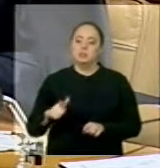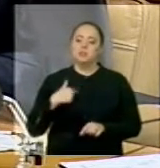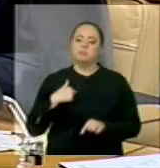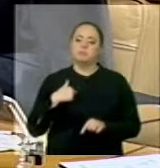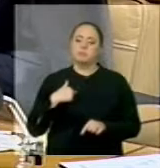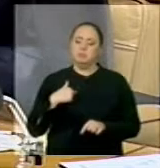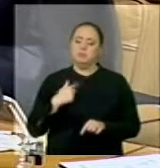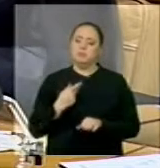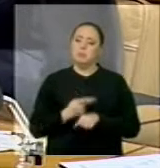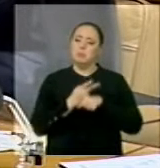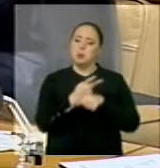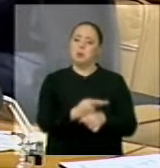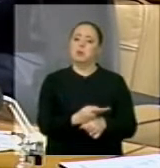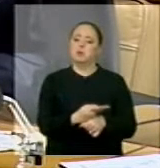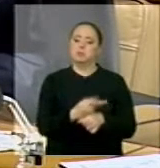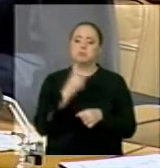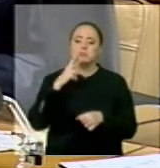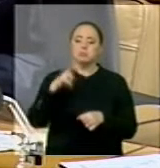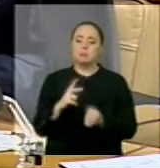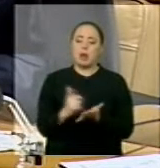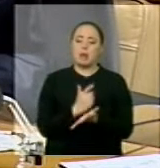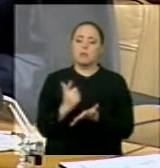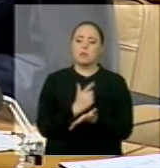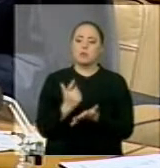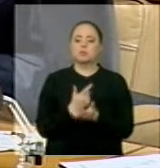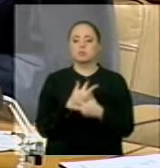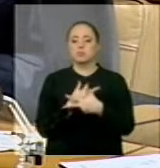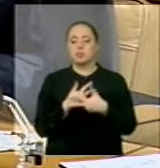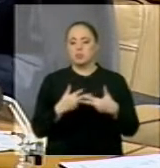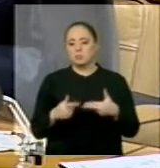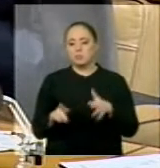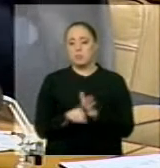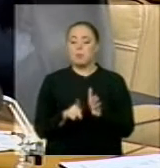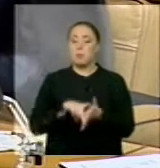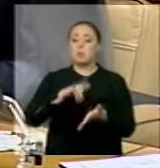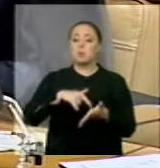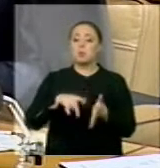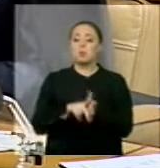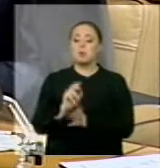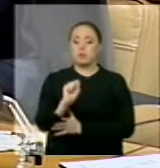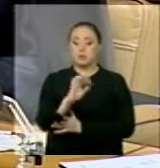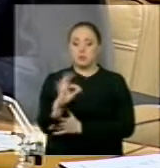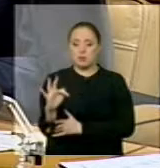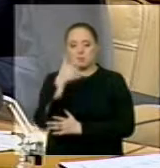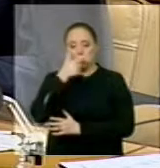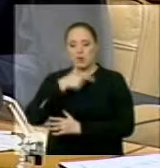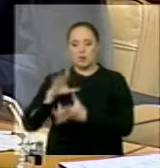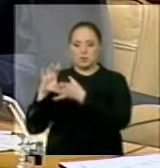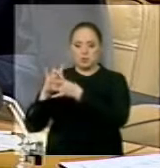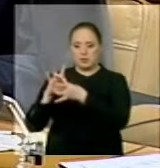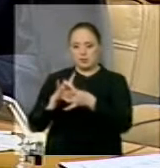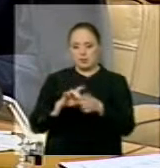procurei também sustentação em precedentes desse Supremo Tribunal Federal para contextualizar essa